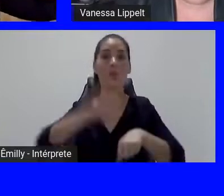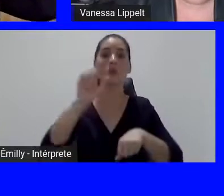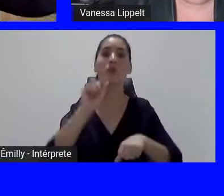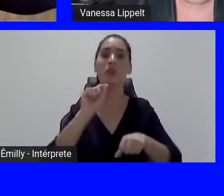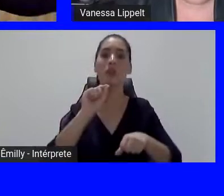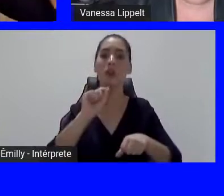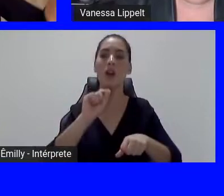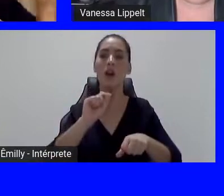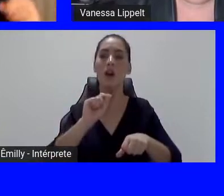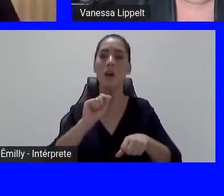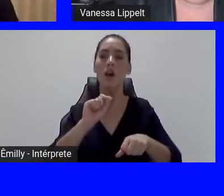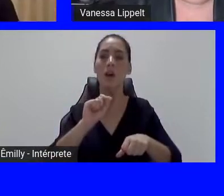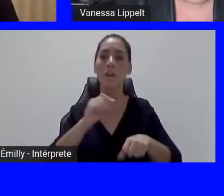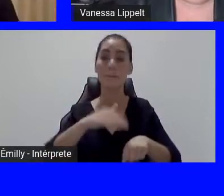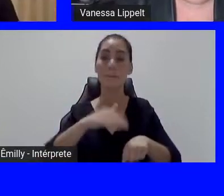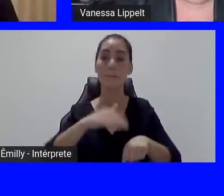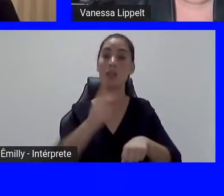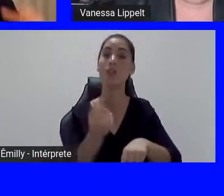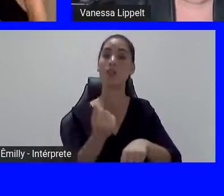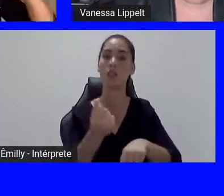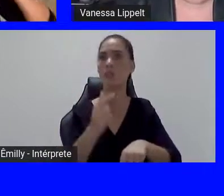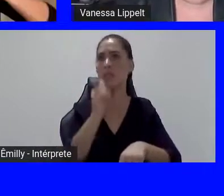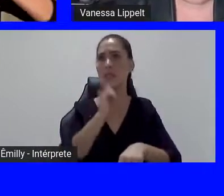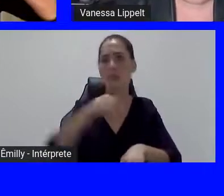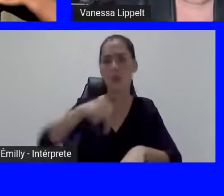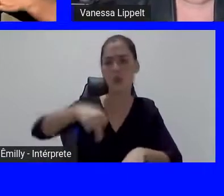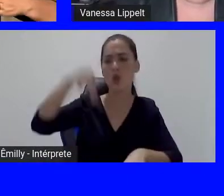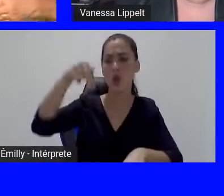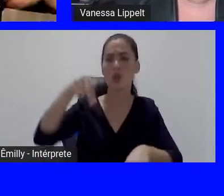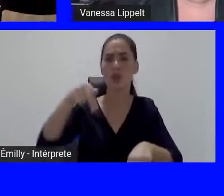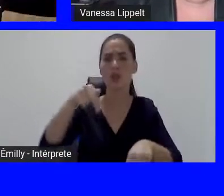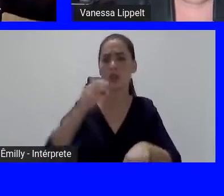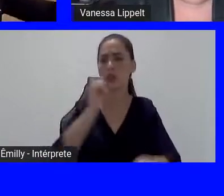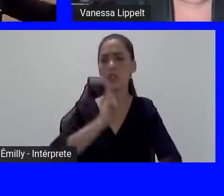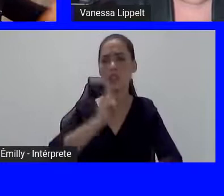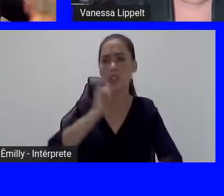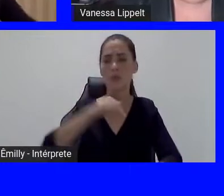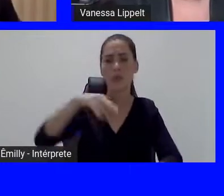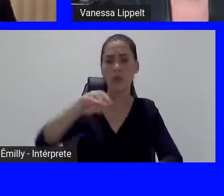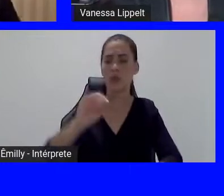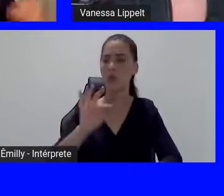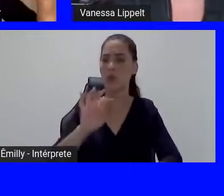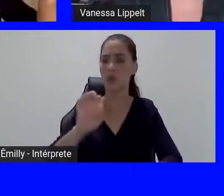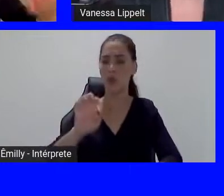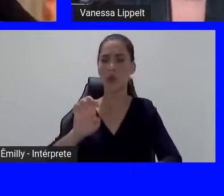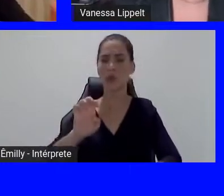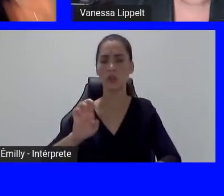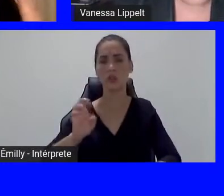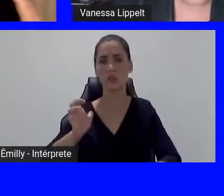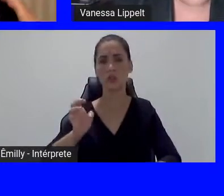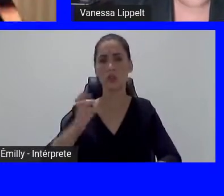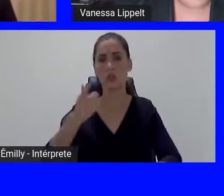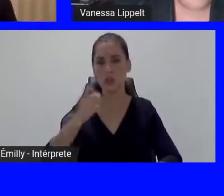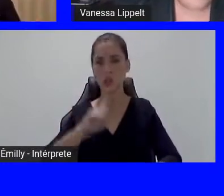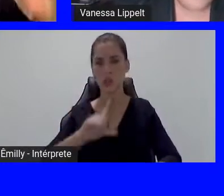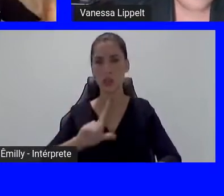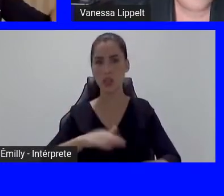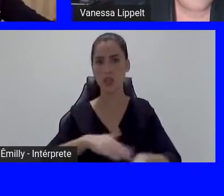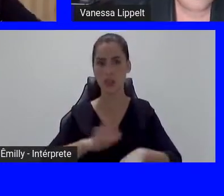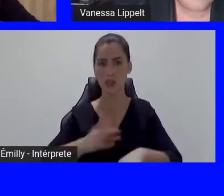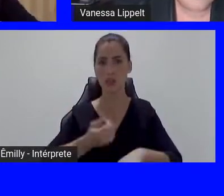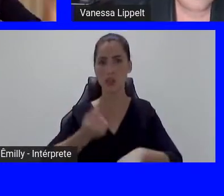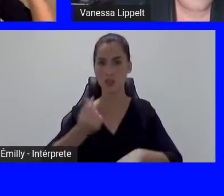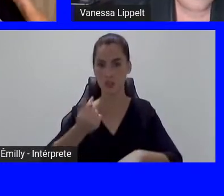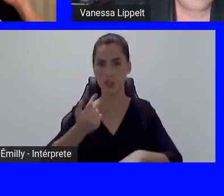lá no Norte, no Nordeste, investimento em obra pública. Você divide esse bolo tributário com os estados e municípios que vão cuidar da segurança